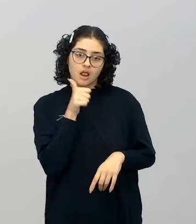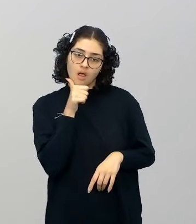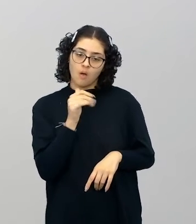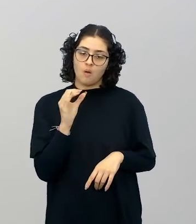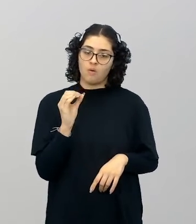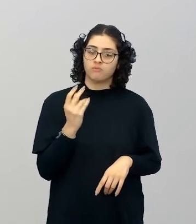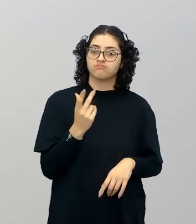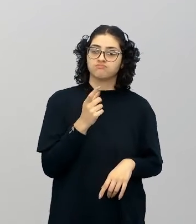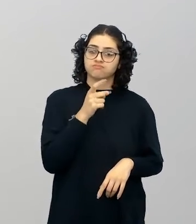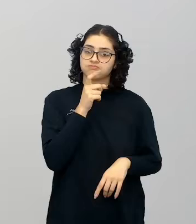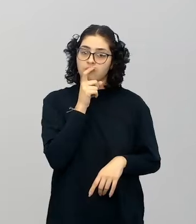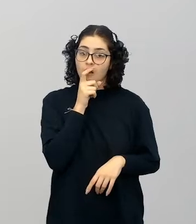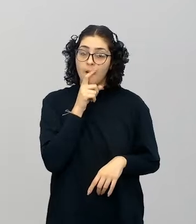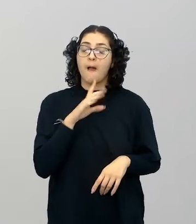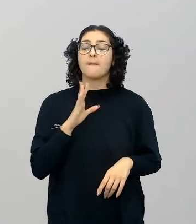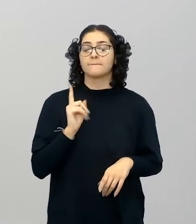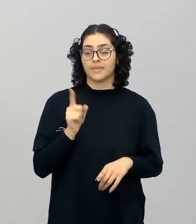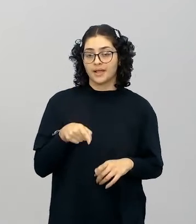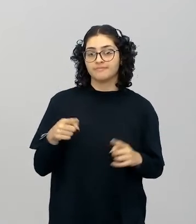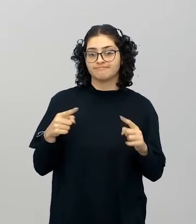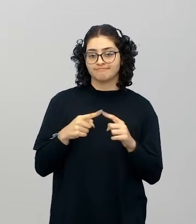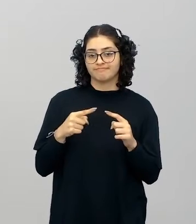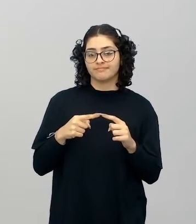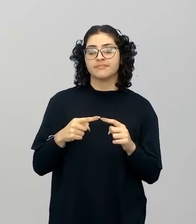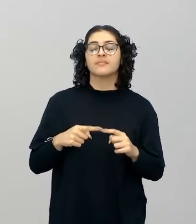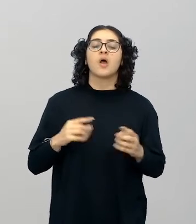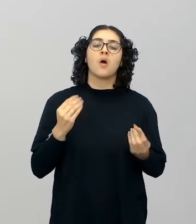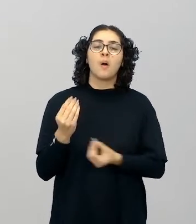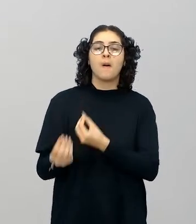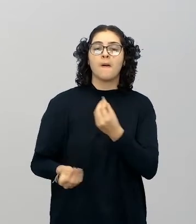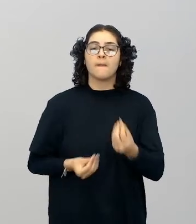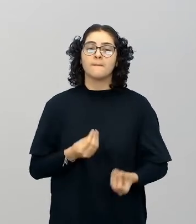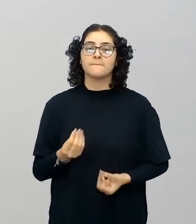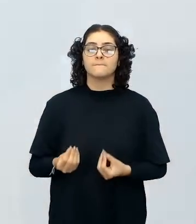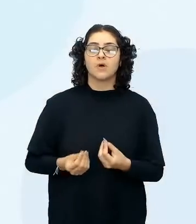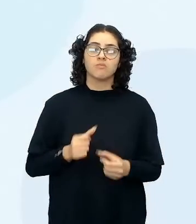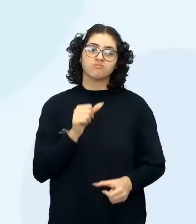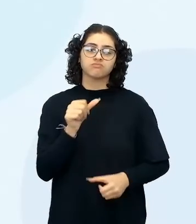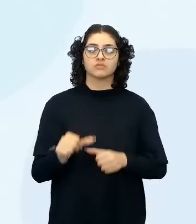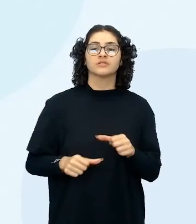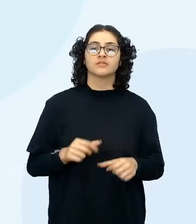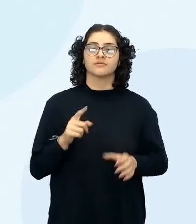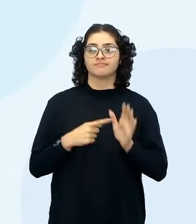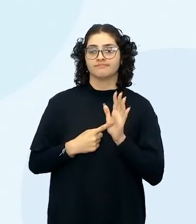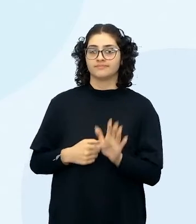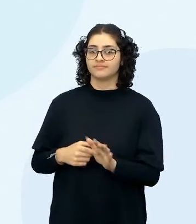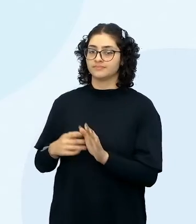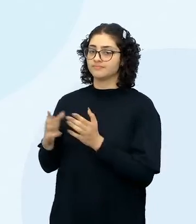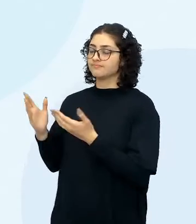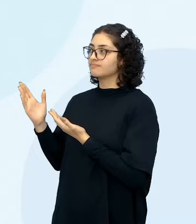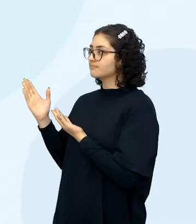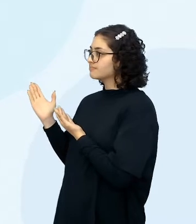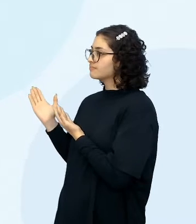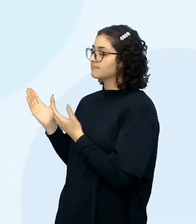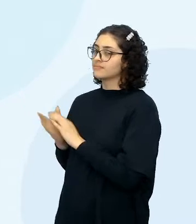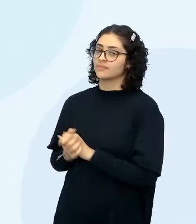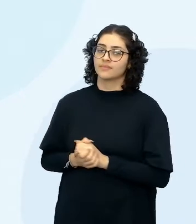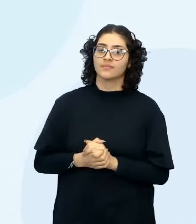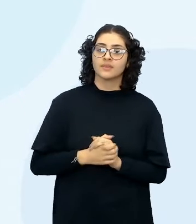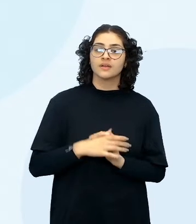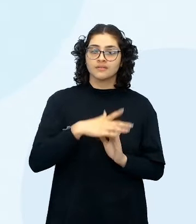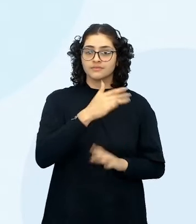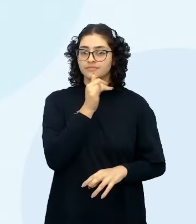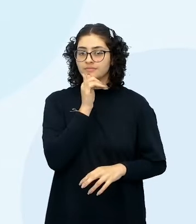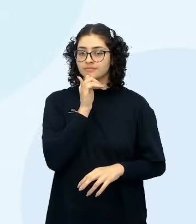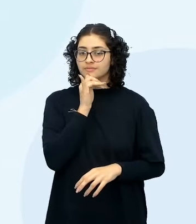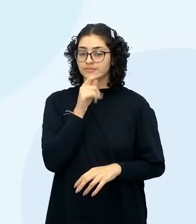doença ligada ao cromossomo X. Como que acontece, então, essas alterações? Olha só. Então, aqui, vamos supor,